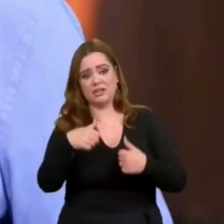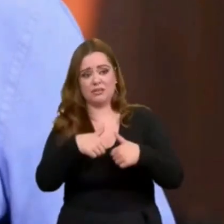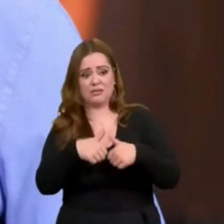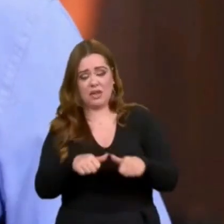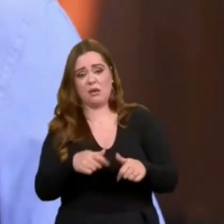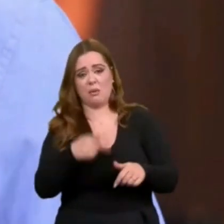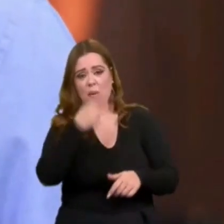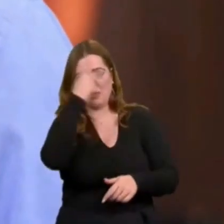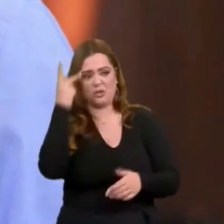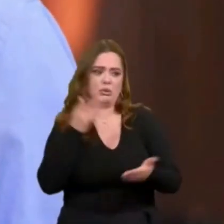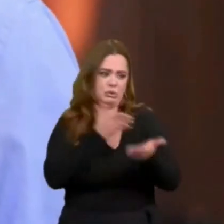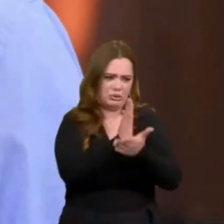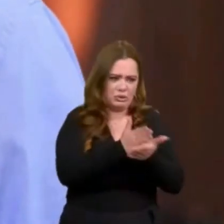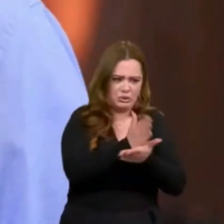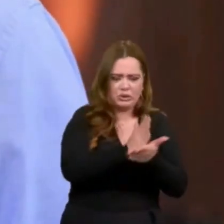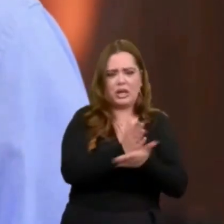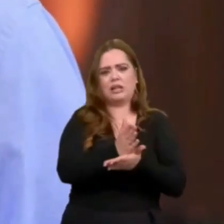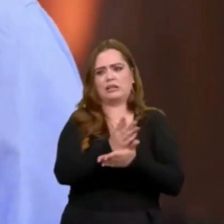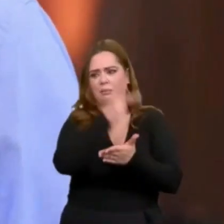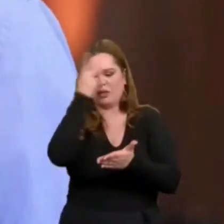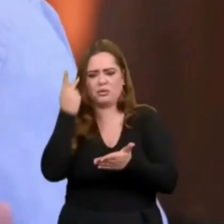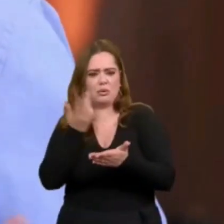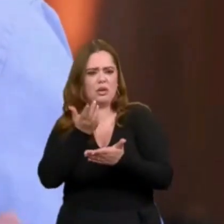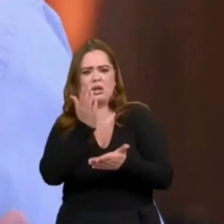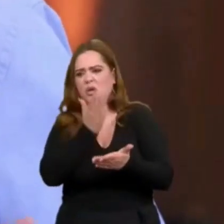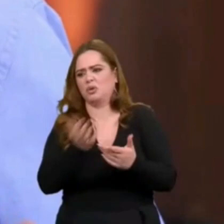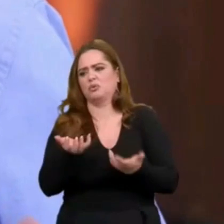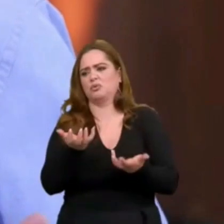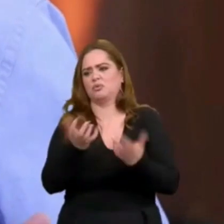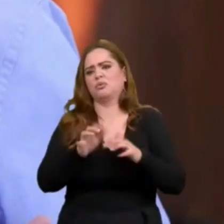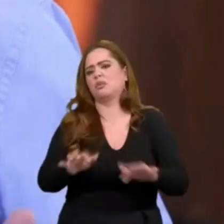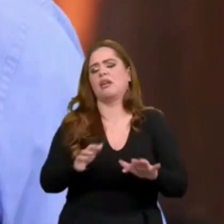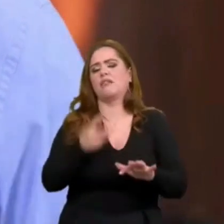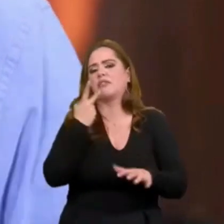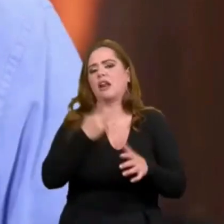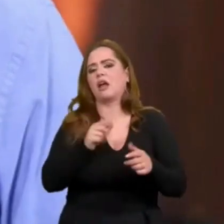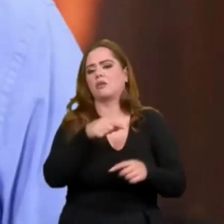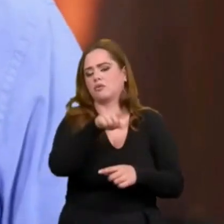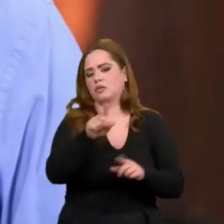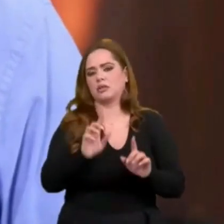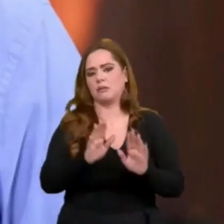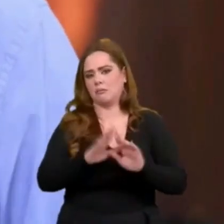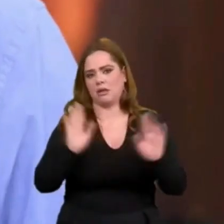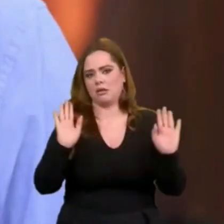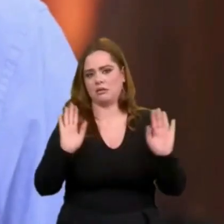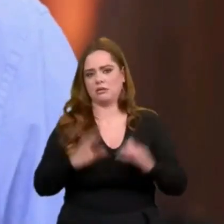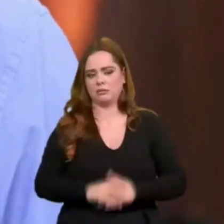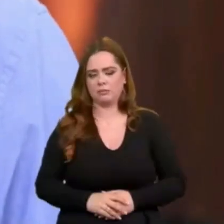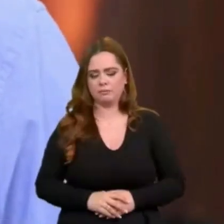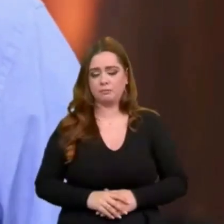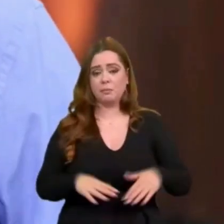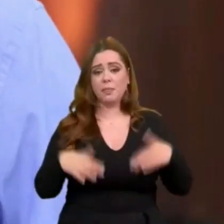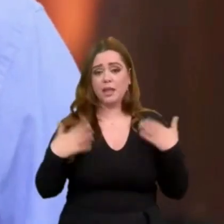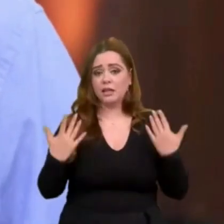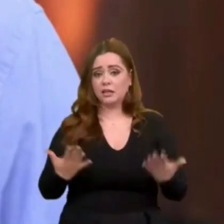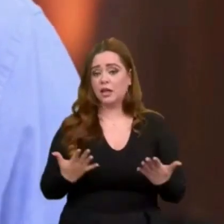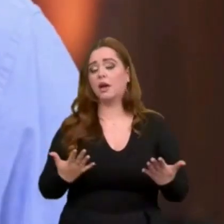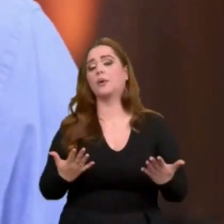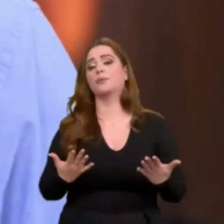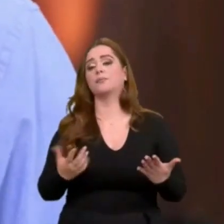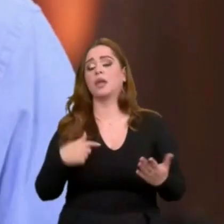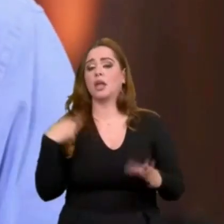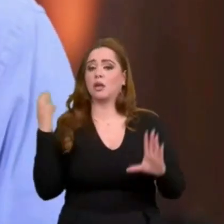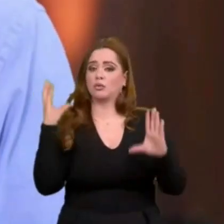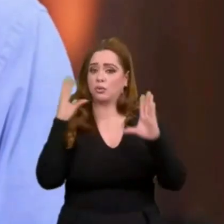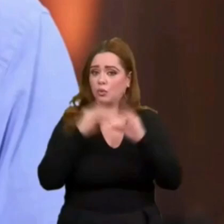pessoa que ninguém quer falar bom dia para você mais, com medo de tomar um esporro. Então, eu estou chegando à conclusão que eu tenho que